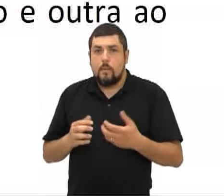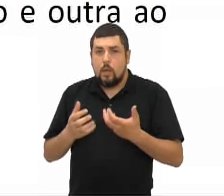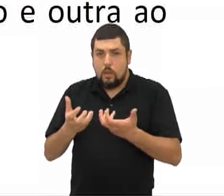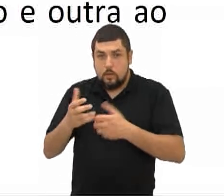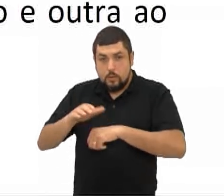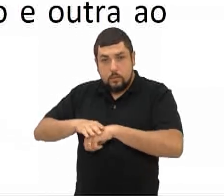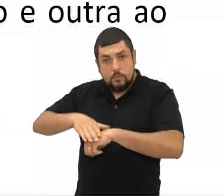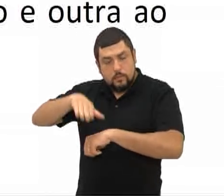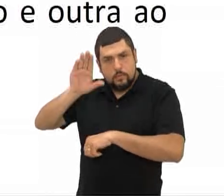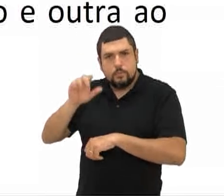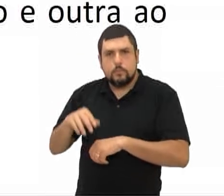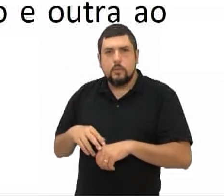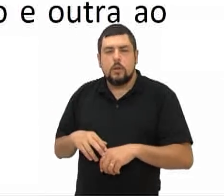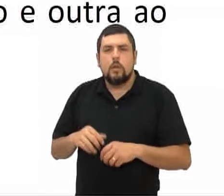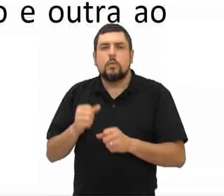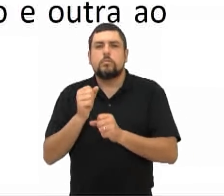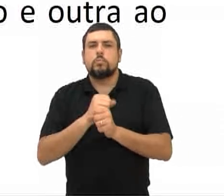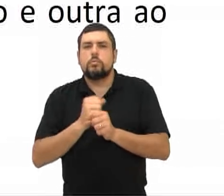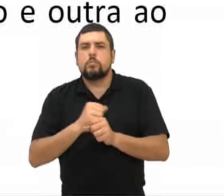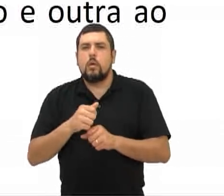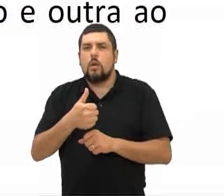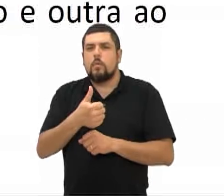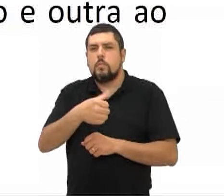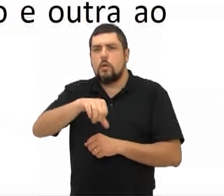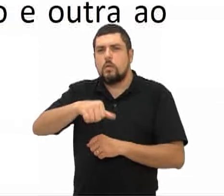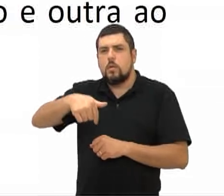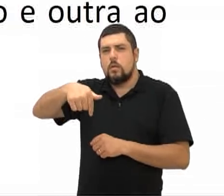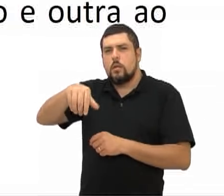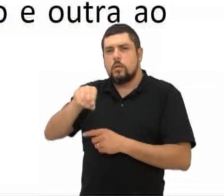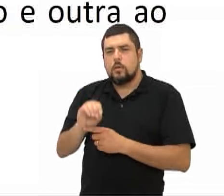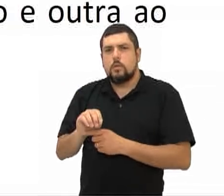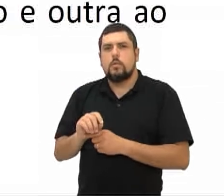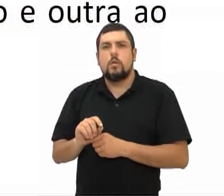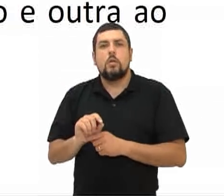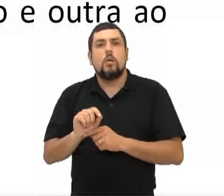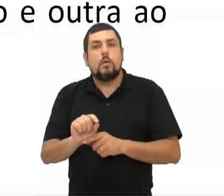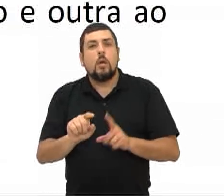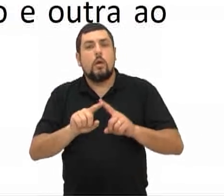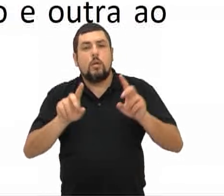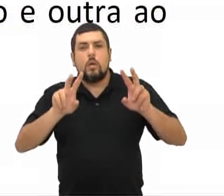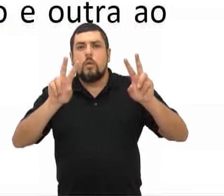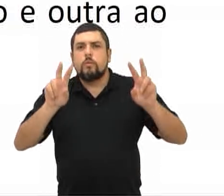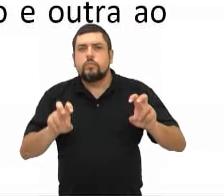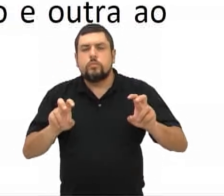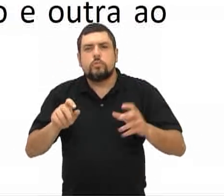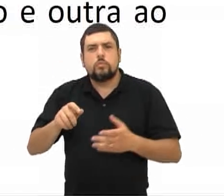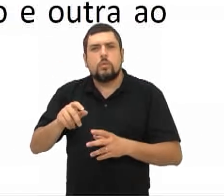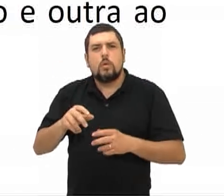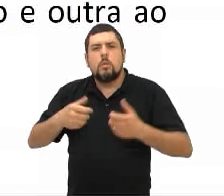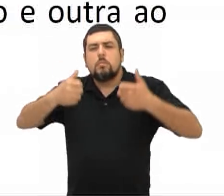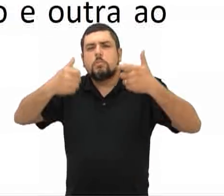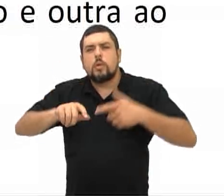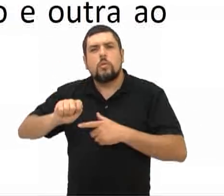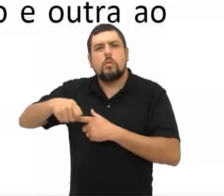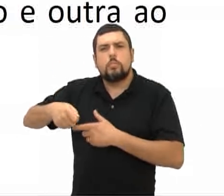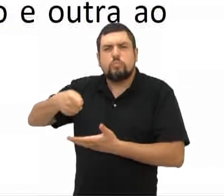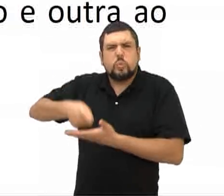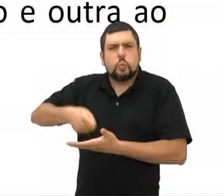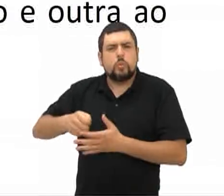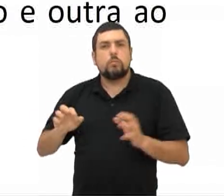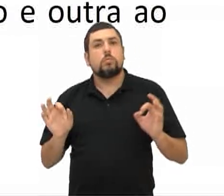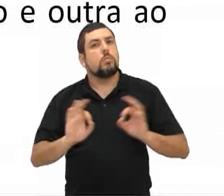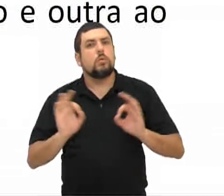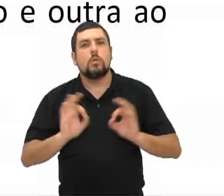de 70 e, pasme, não fala nem de ditadura, nem de violência urbana. Aliás, não